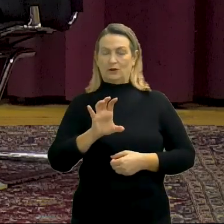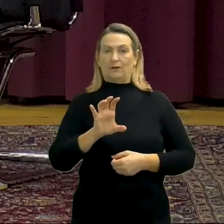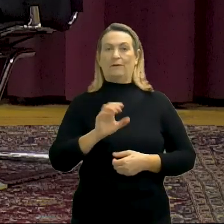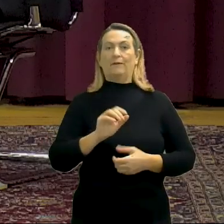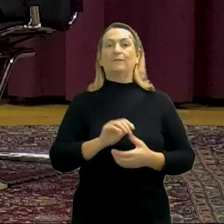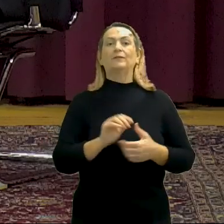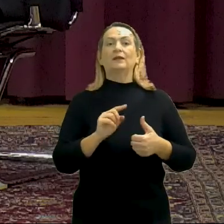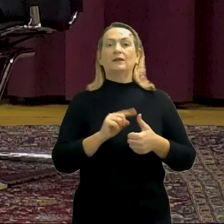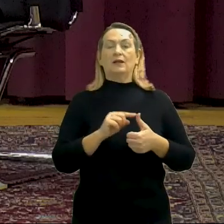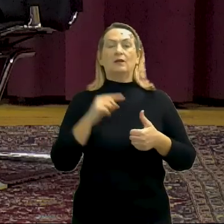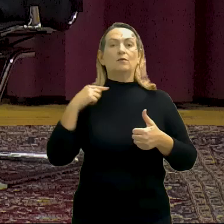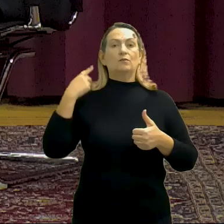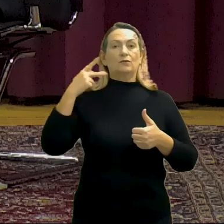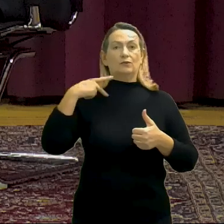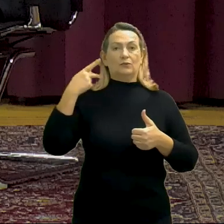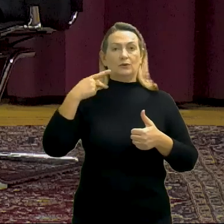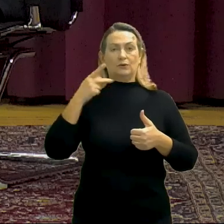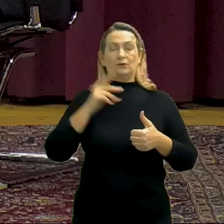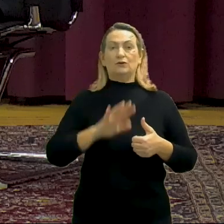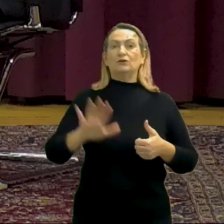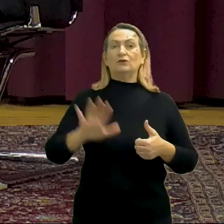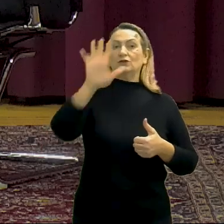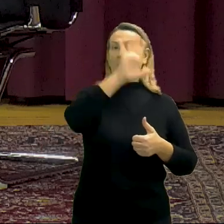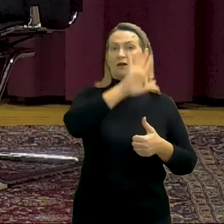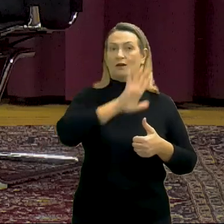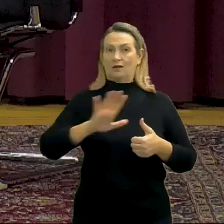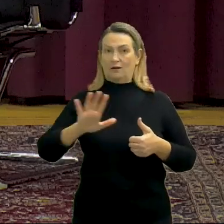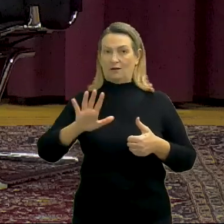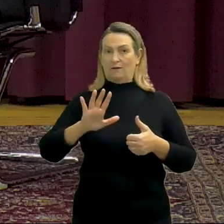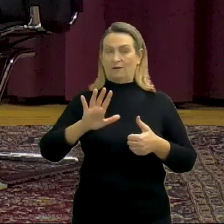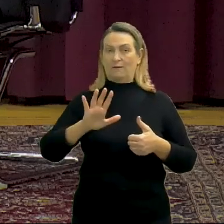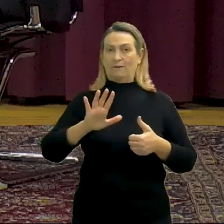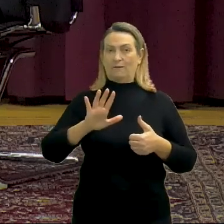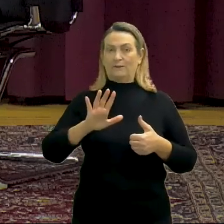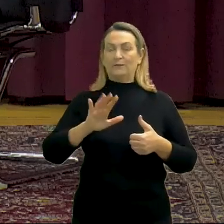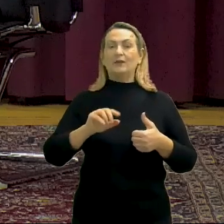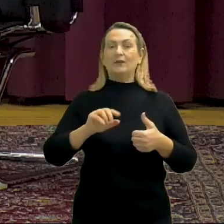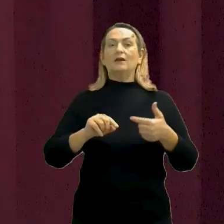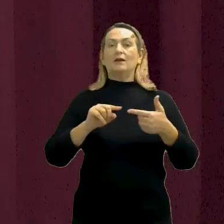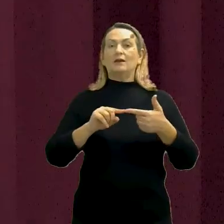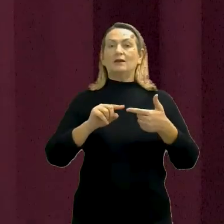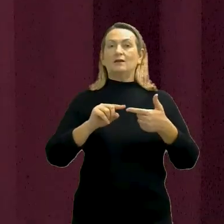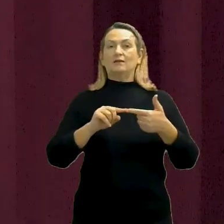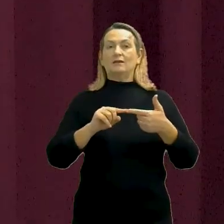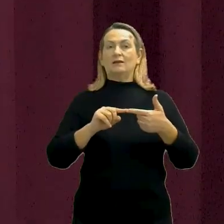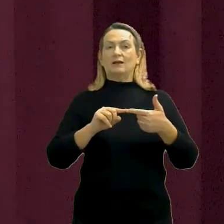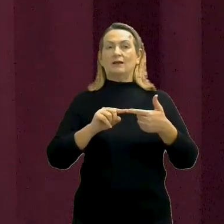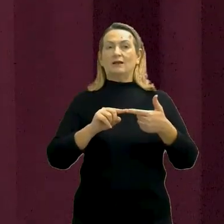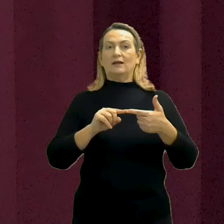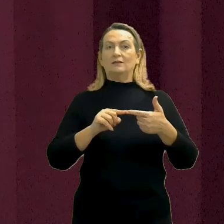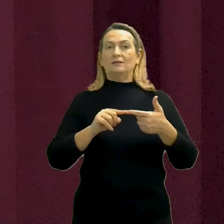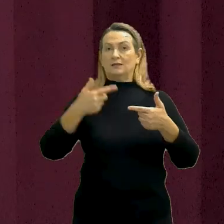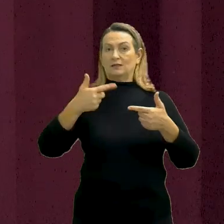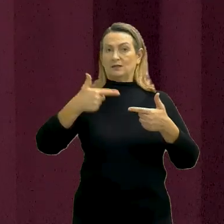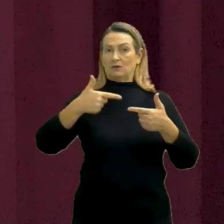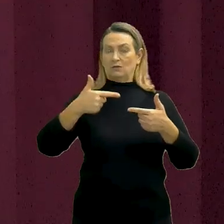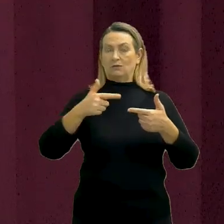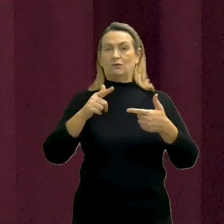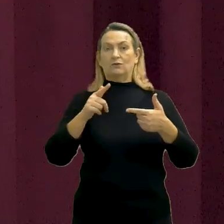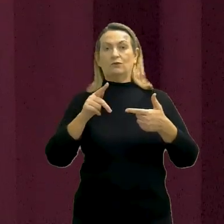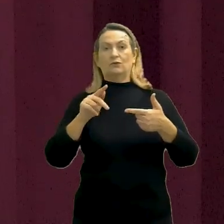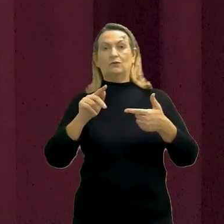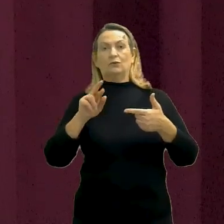República nós temos Os Procuradores regionais que atuam em segundo grau e os promotores eleitorais que estão lá nas suas zonas